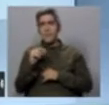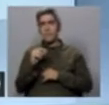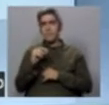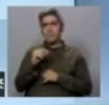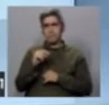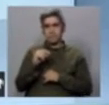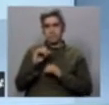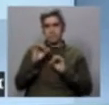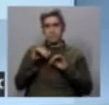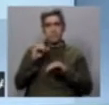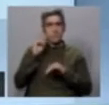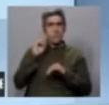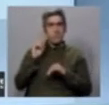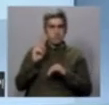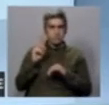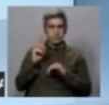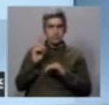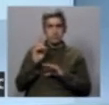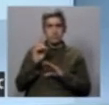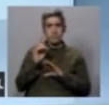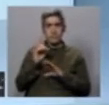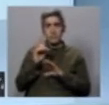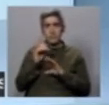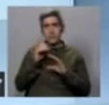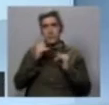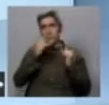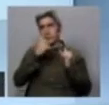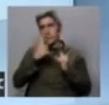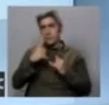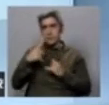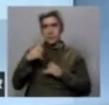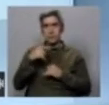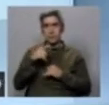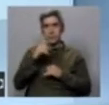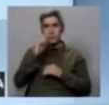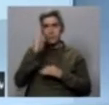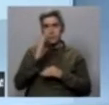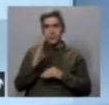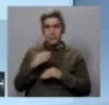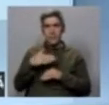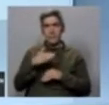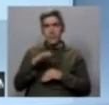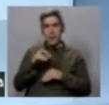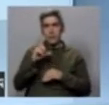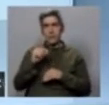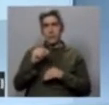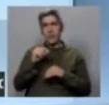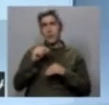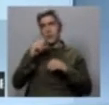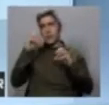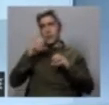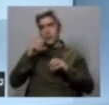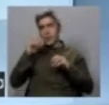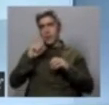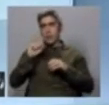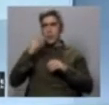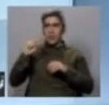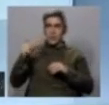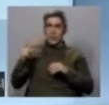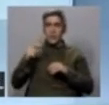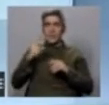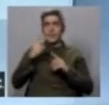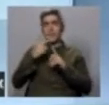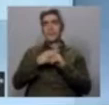para o final do dia, depois da passagem da superfície frontal fria no litoral, irá passar a regime de aguaceiros. Quanto a